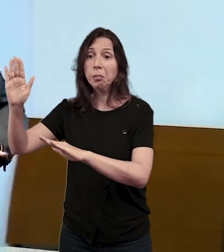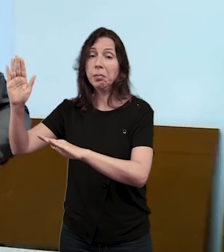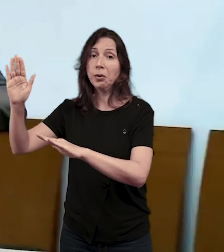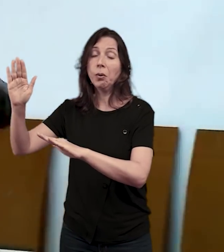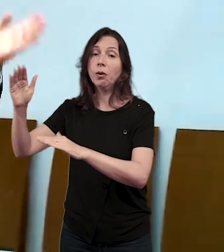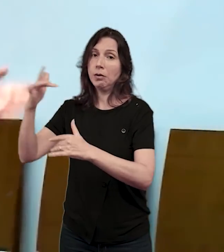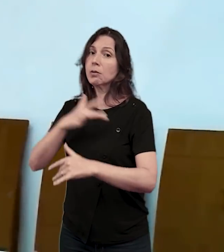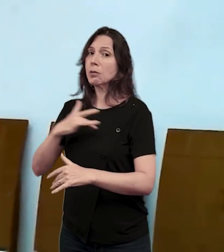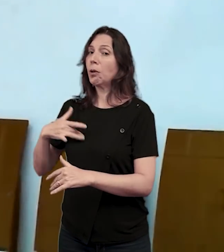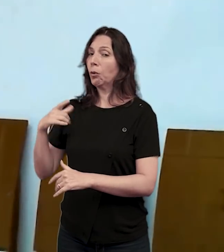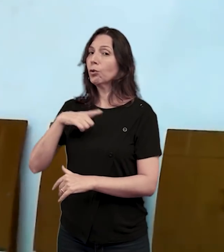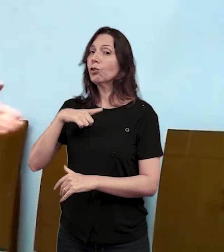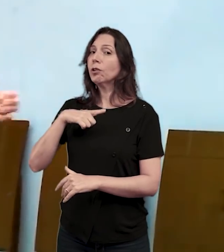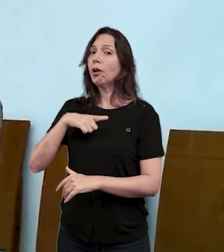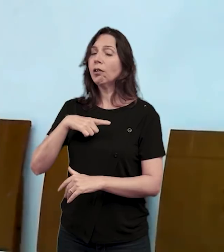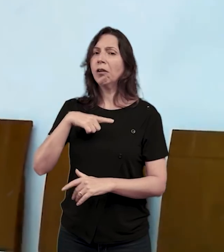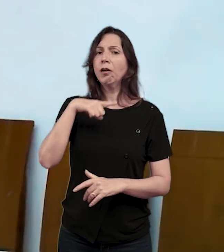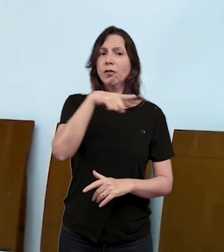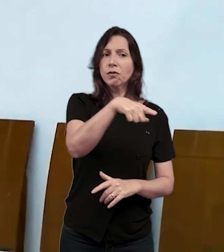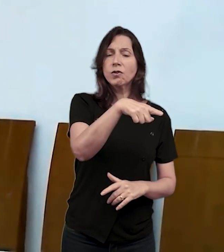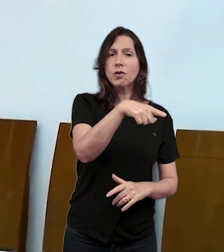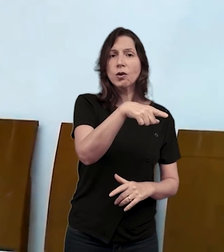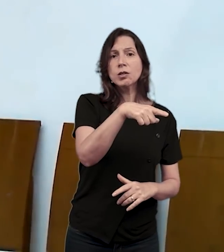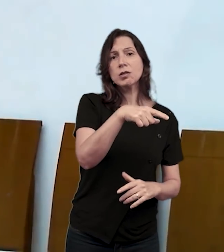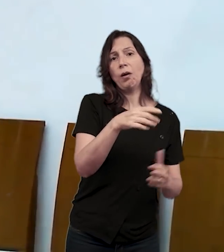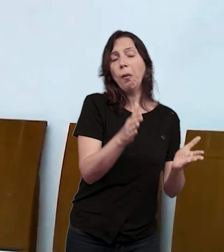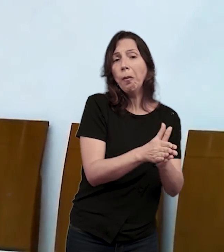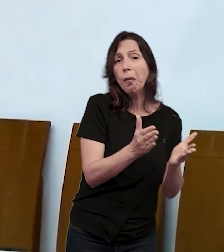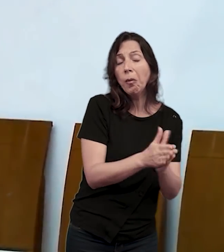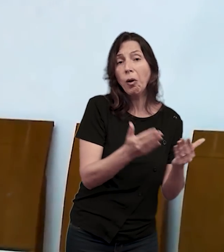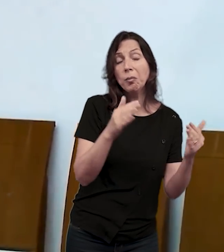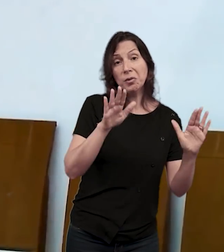não, está nadando em dinheiro, você está apertado.